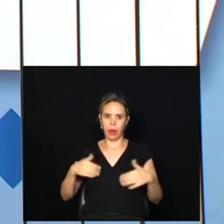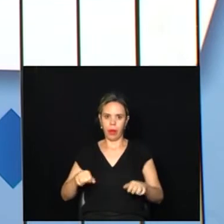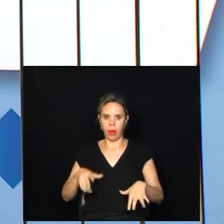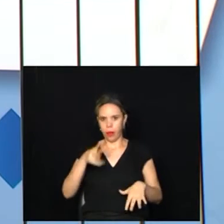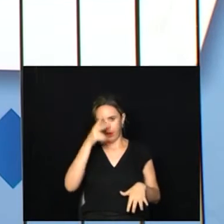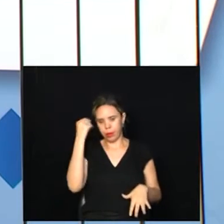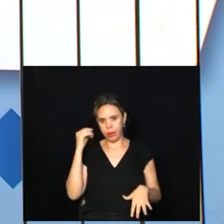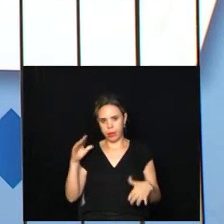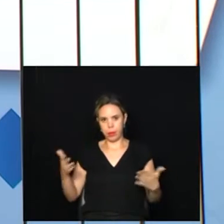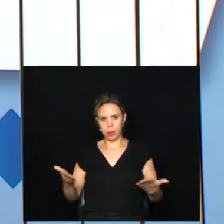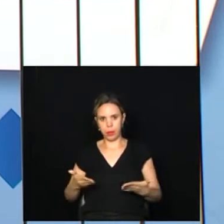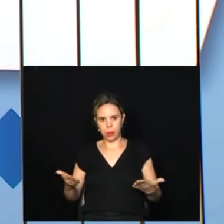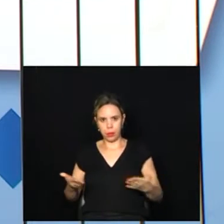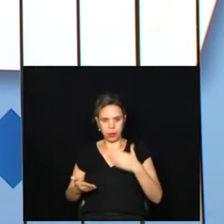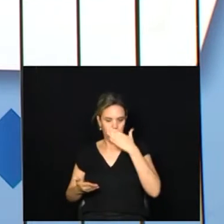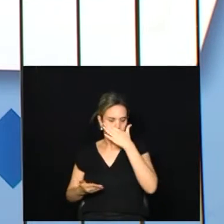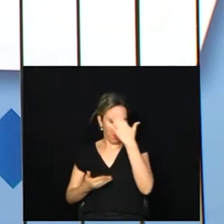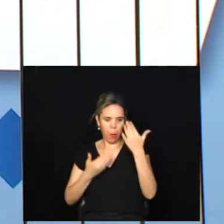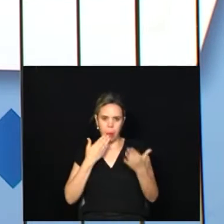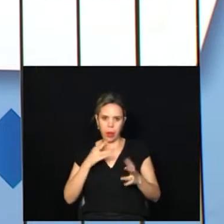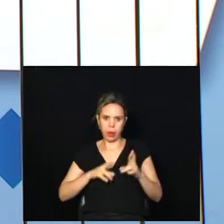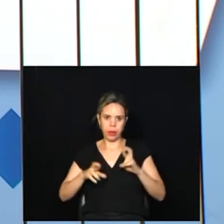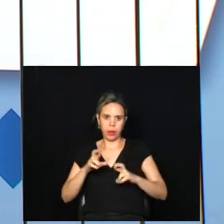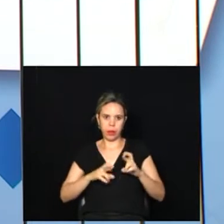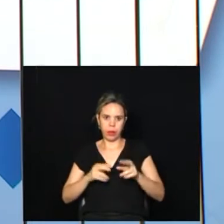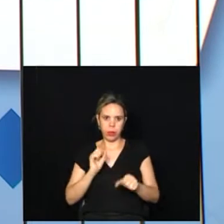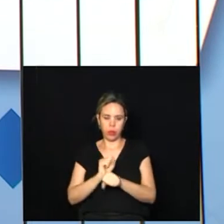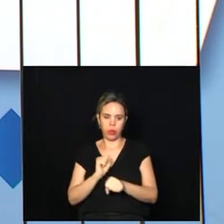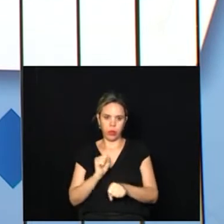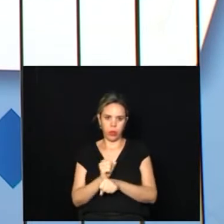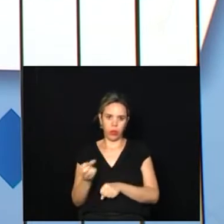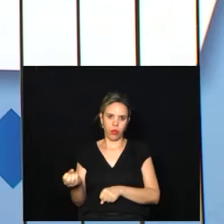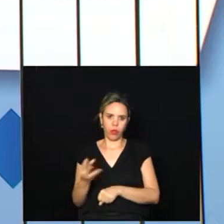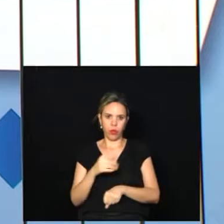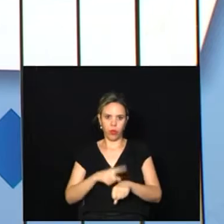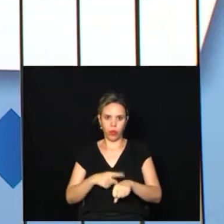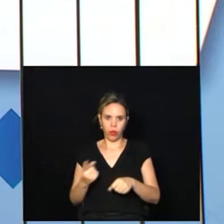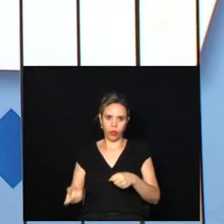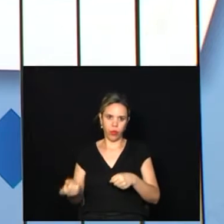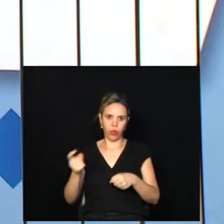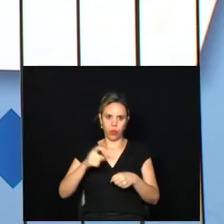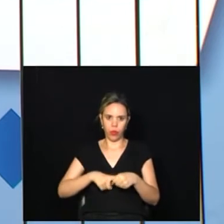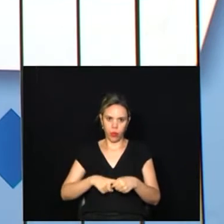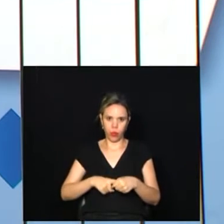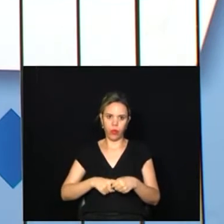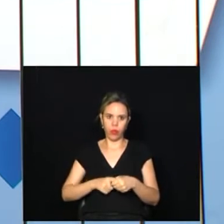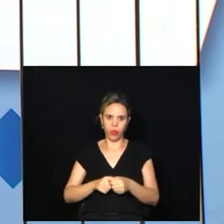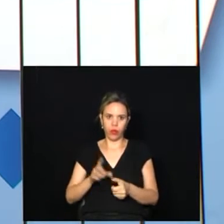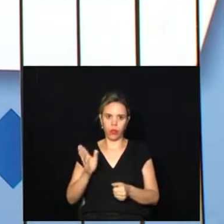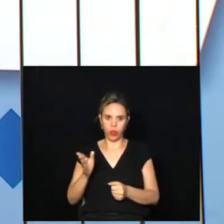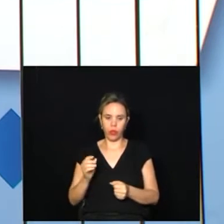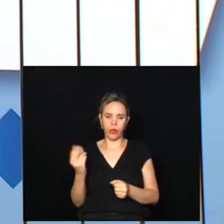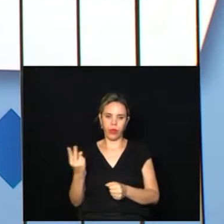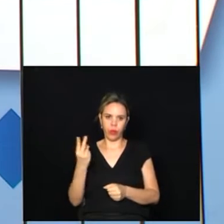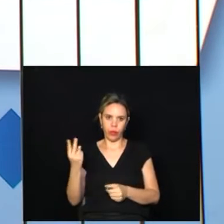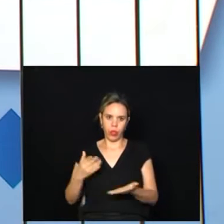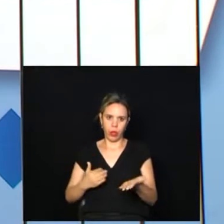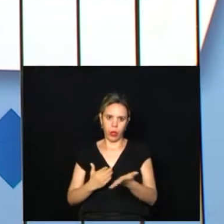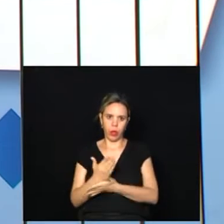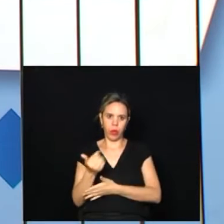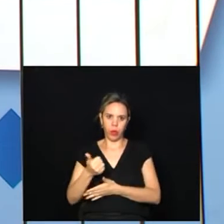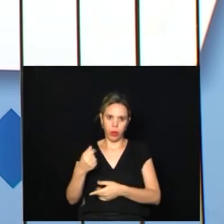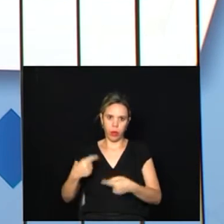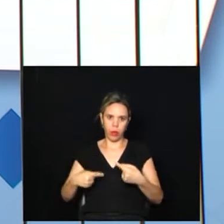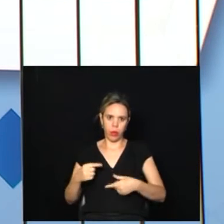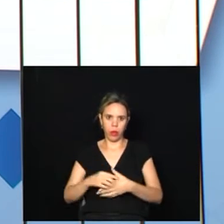públicos e agora, com pedido de vistas, a gente aguarda um novo momento para que ele volte à pauta. Já foi aprovado em